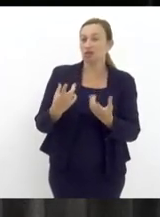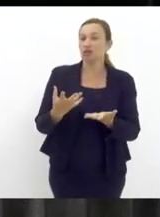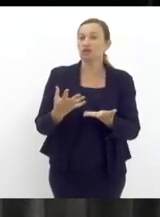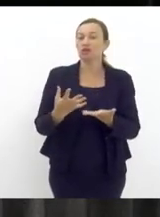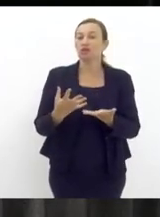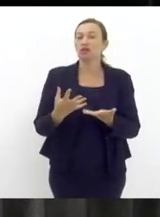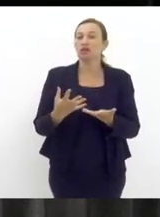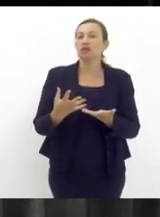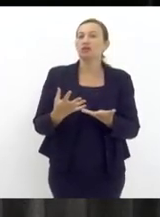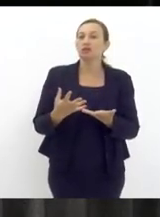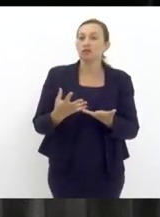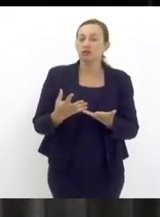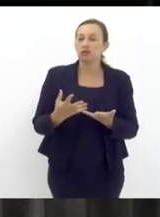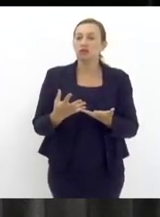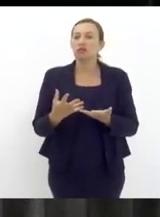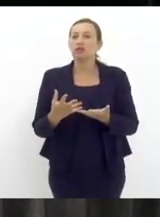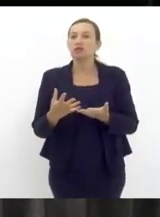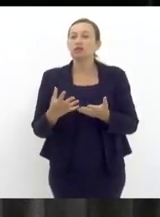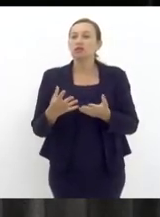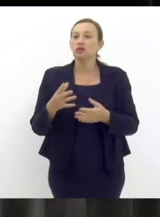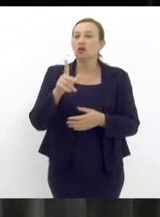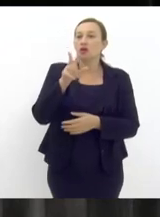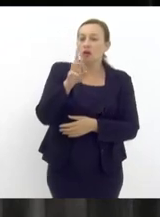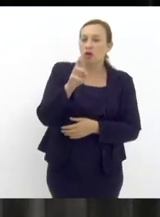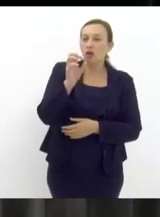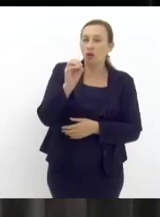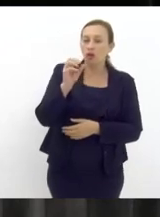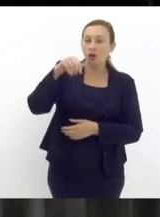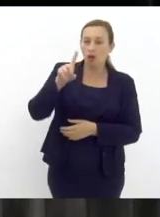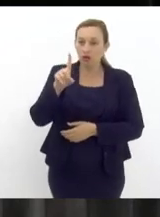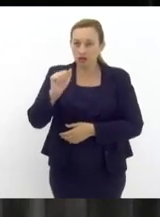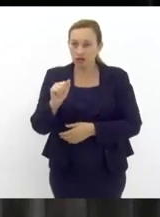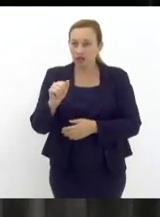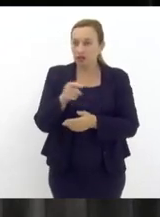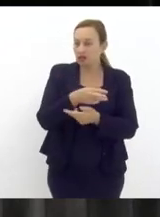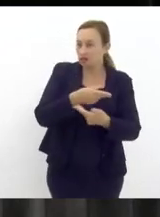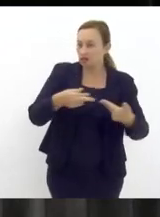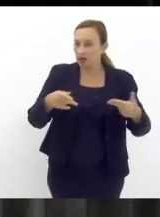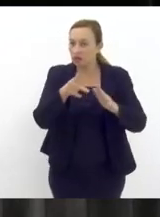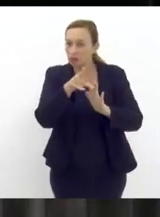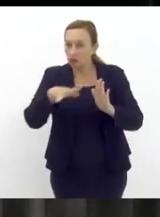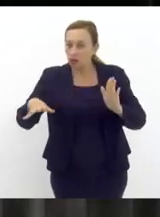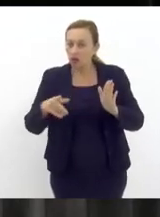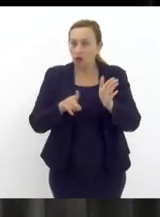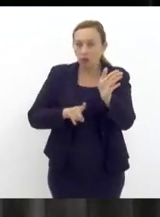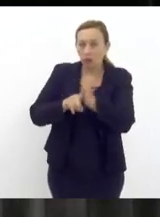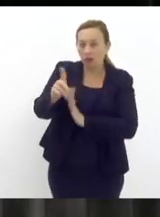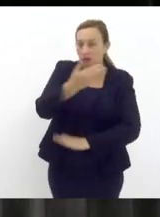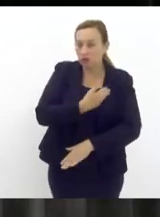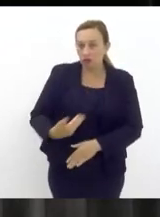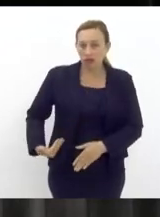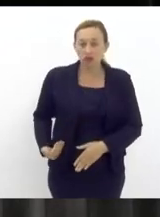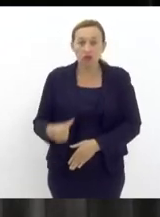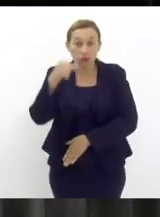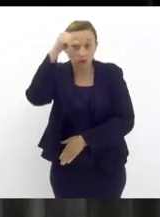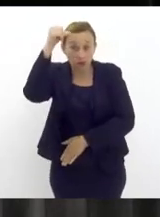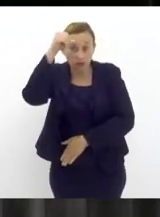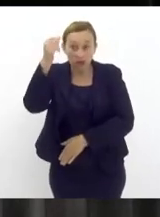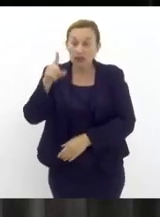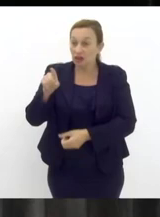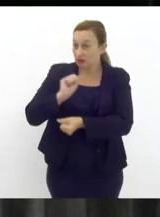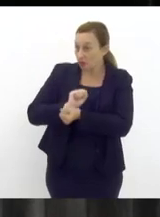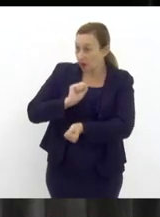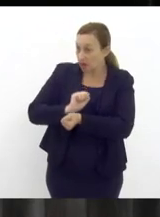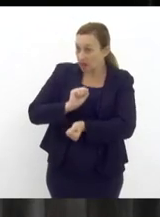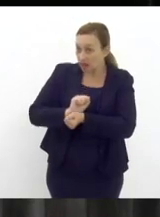das medidas mais imediatas escolares o botão de emergência demais protocolos eu pergunto ao Governador Cláudio Castro se ele vai esperar